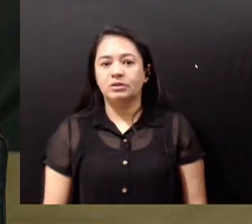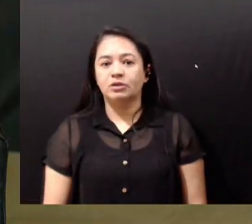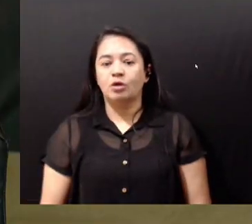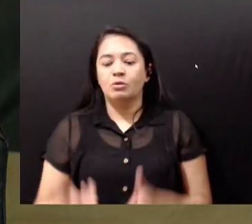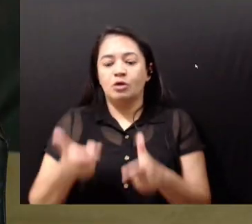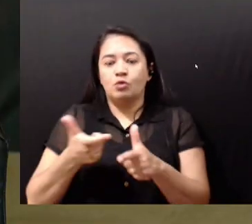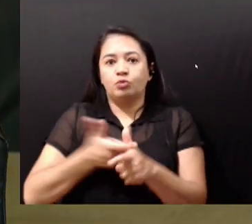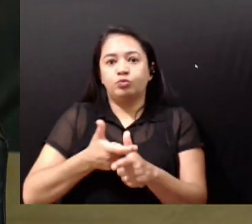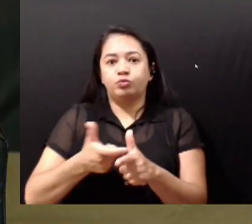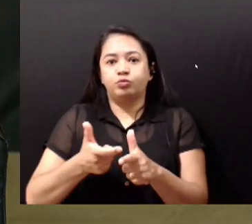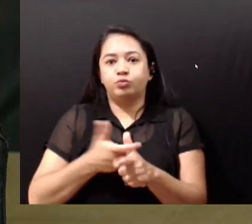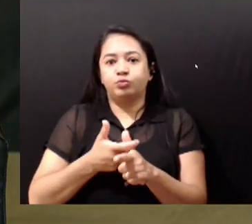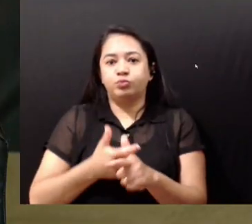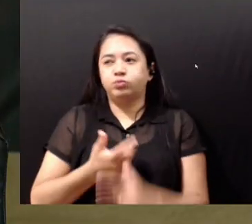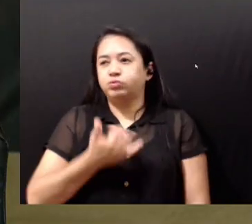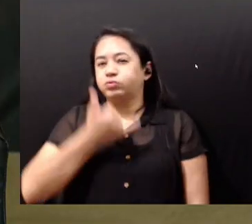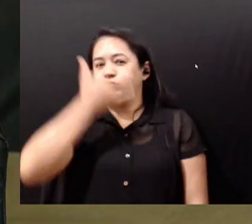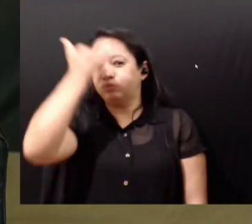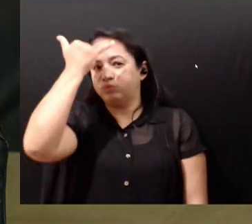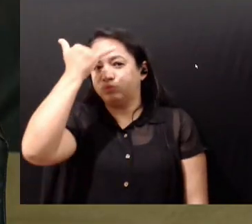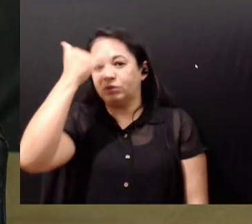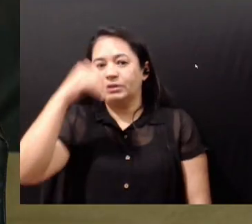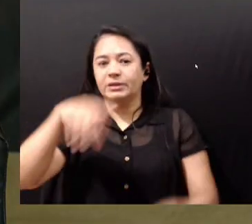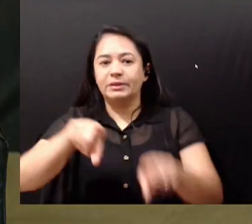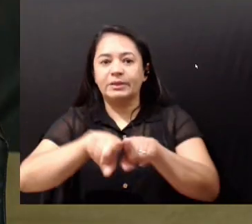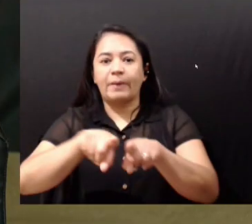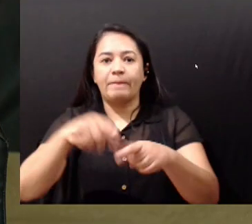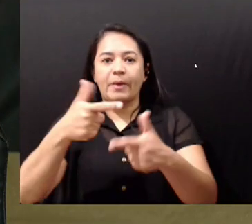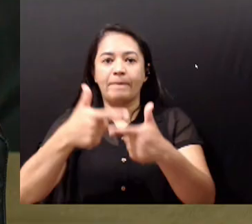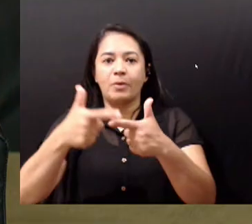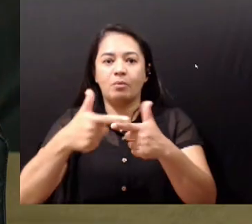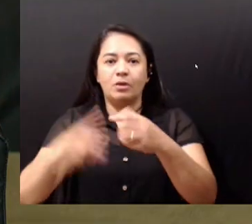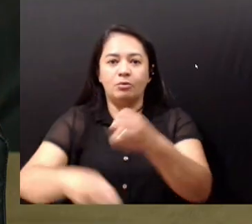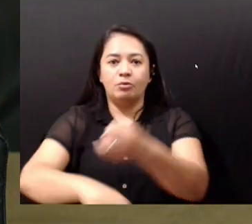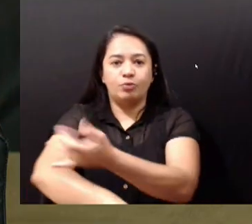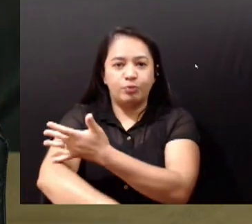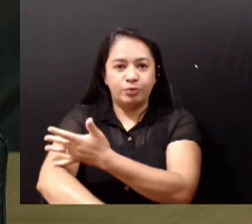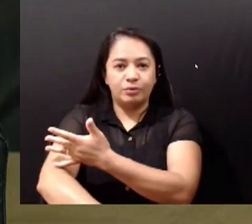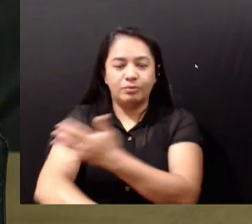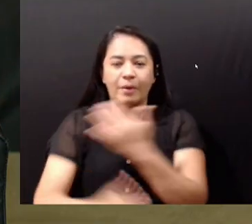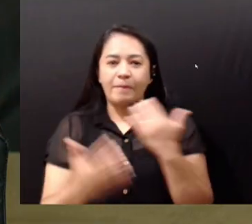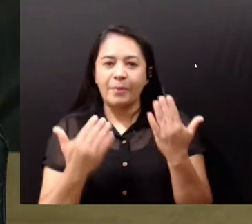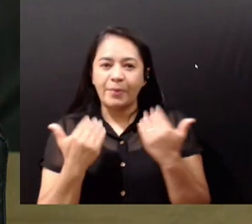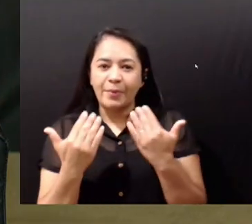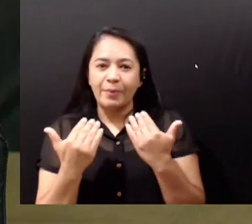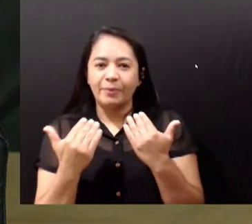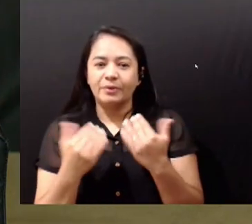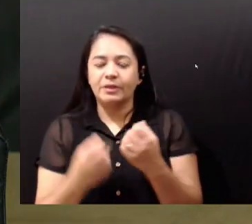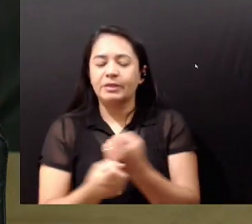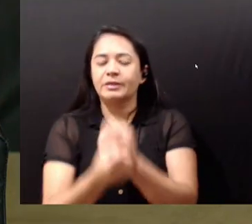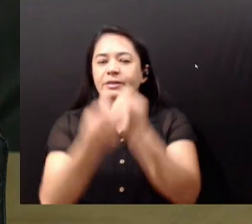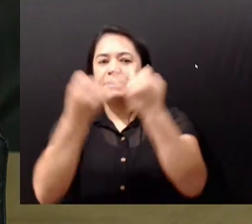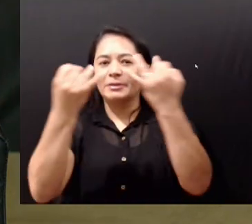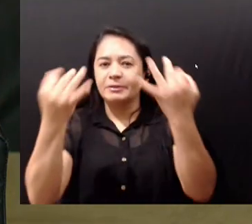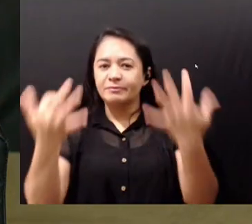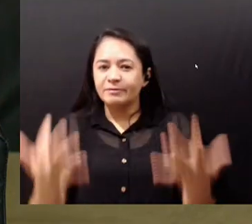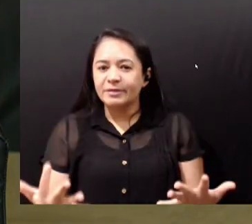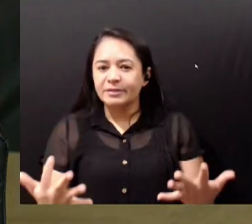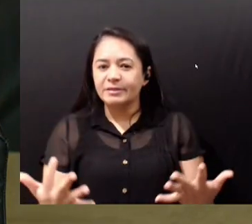dívidas, frustrações e até problemas emocionais. Um bate-papo que vai esclarecer e também estará cheio